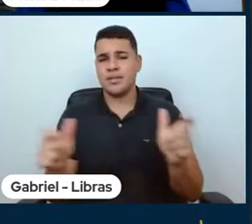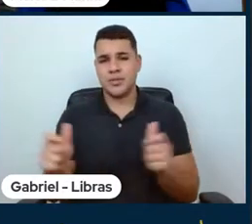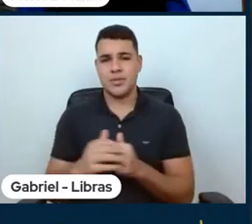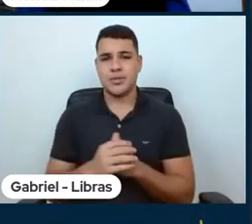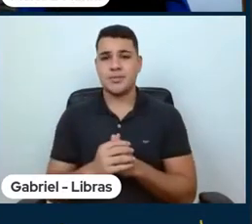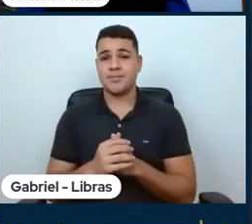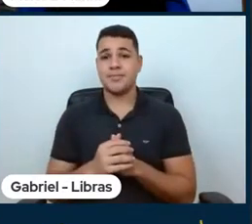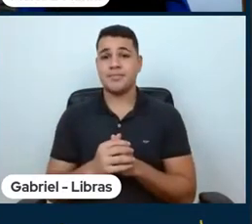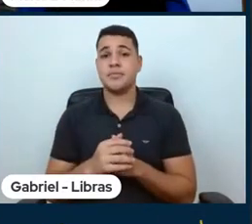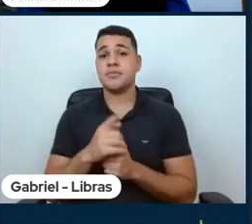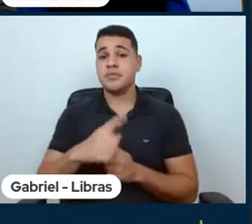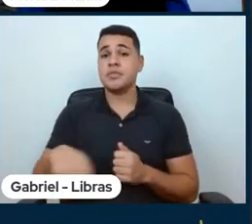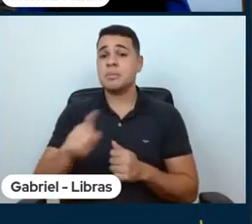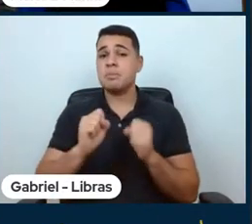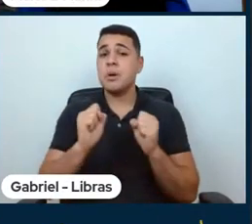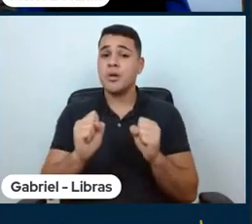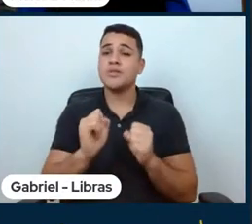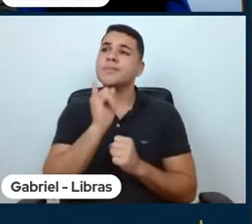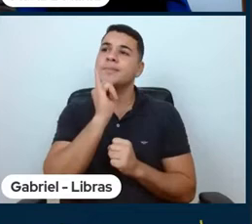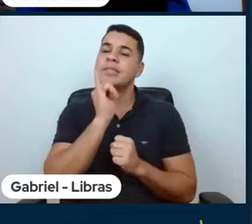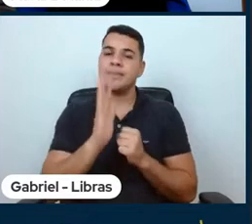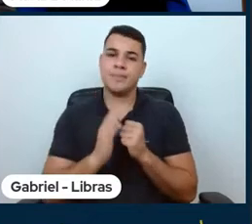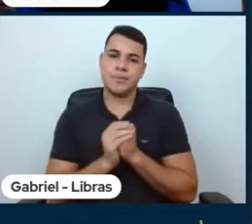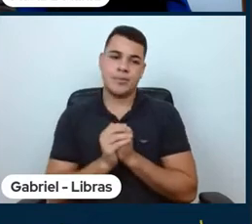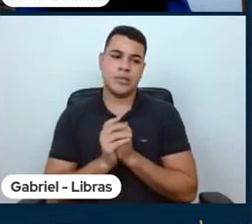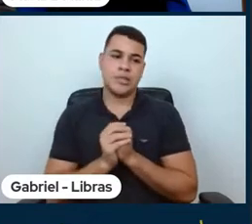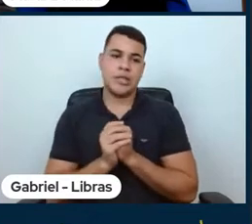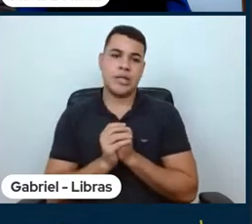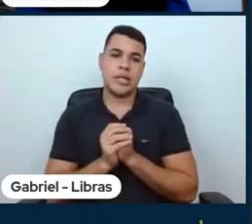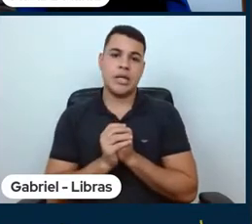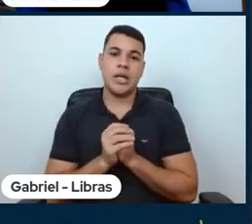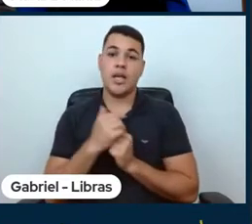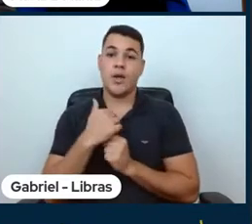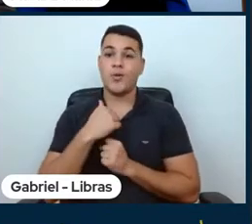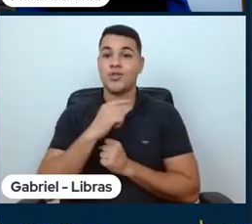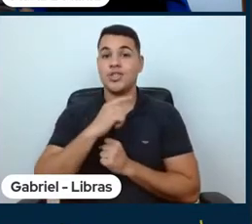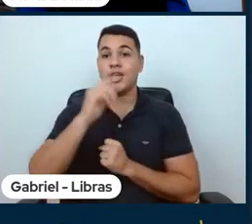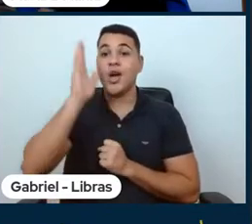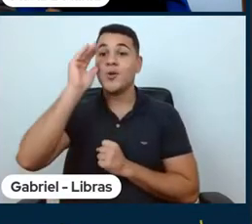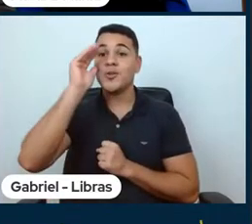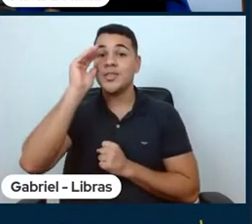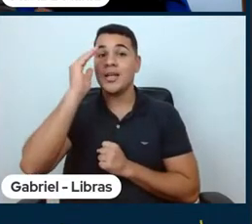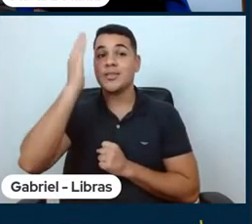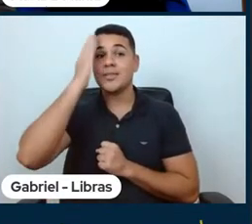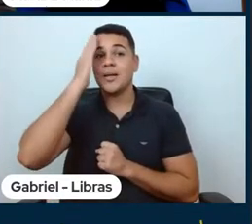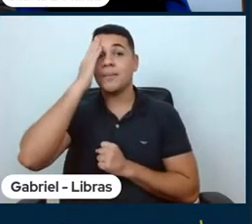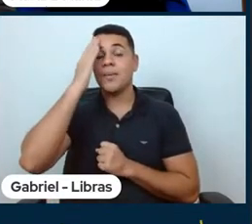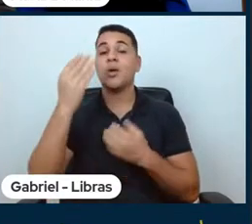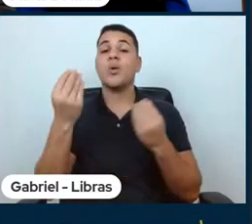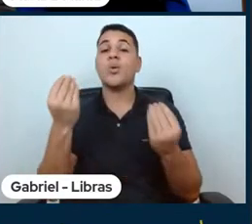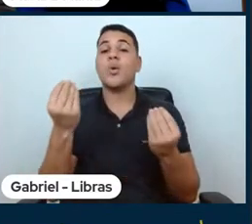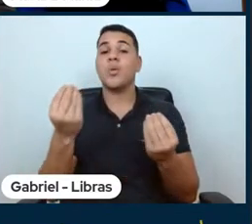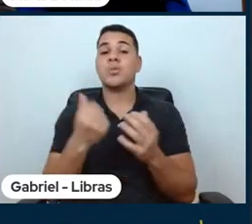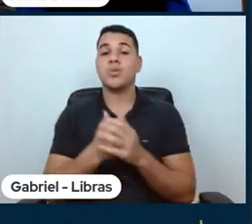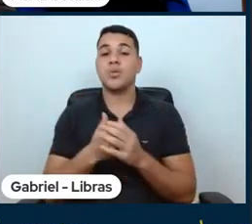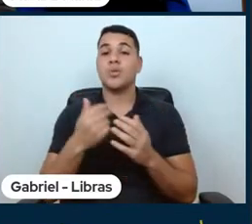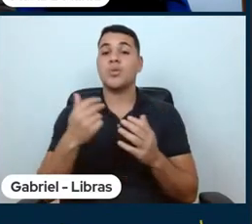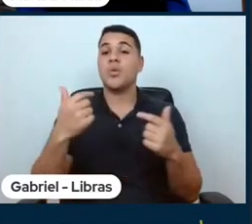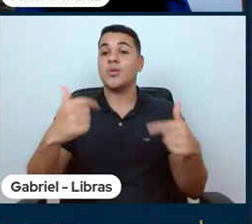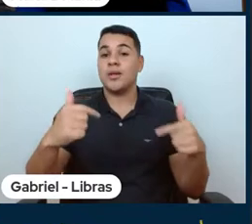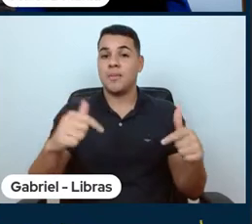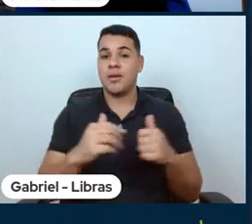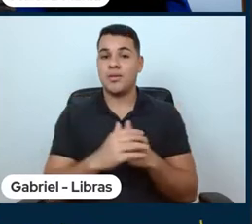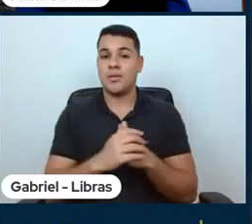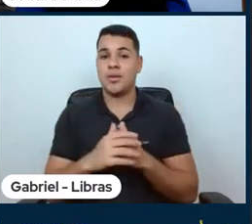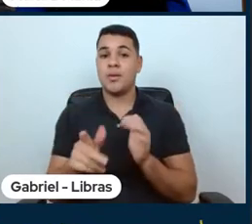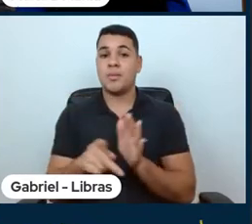pode, eu, por exemplo, eu tinha curiosidade de saber como que era o trabalho